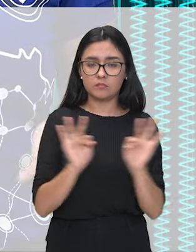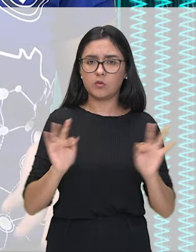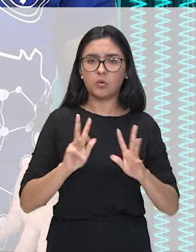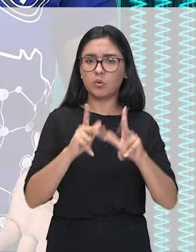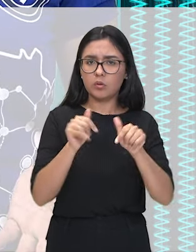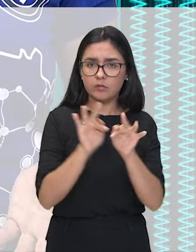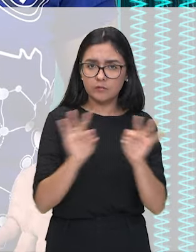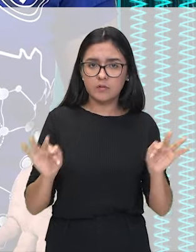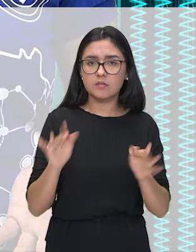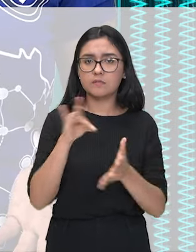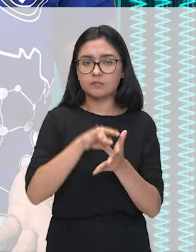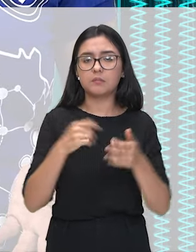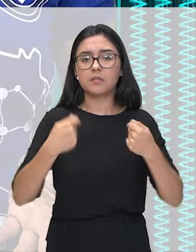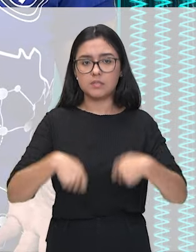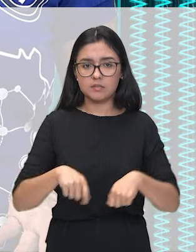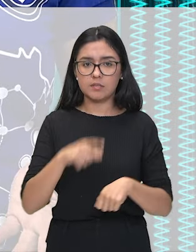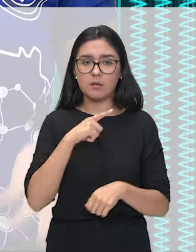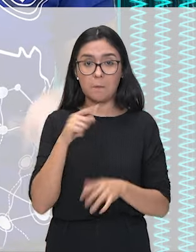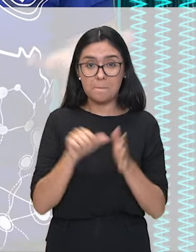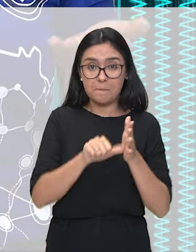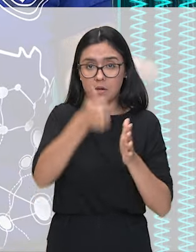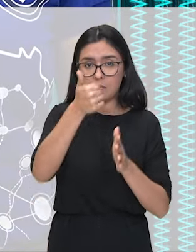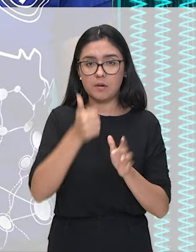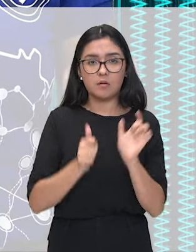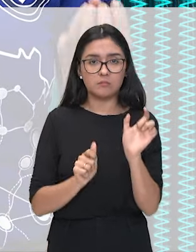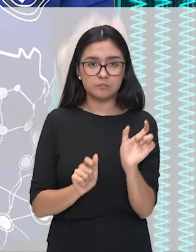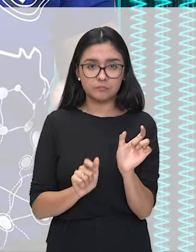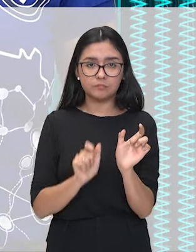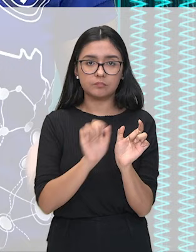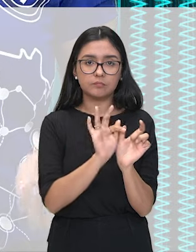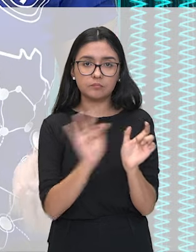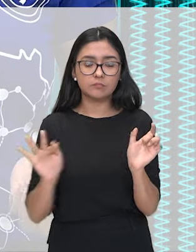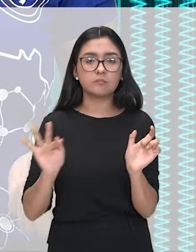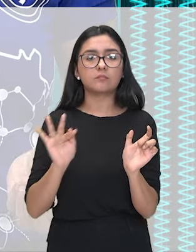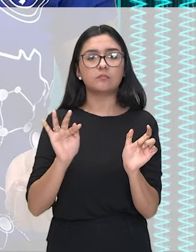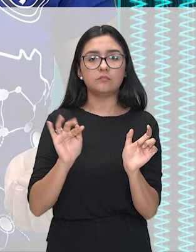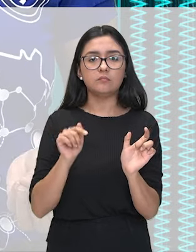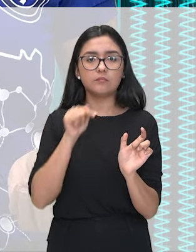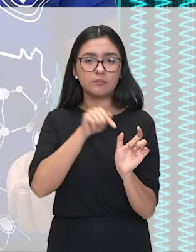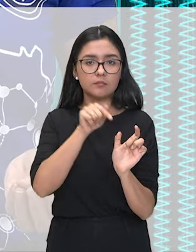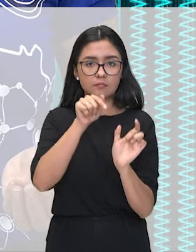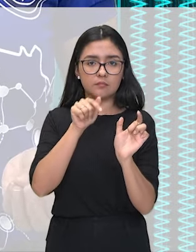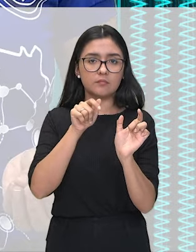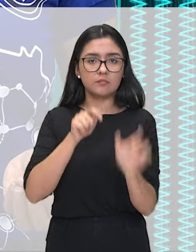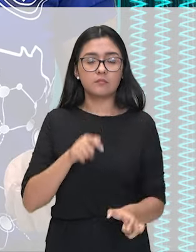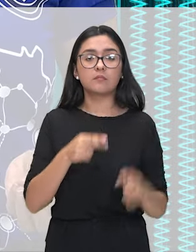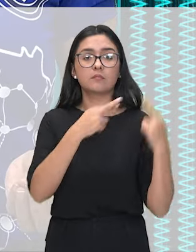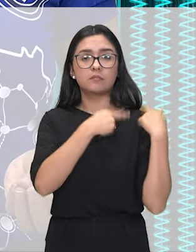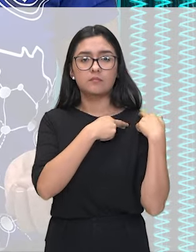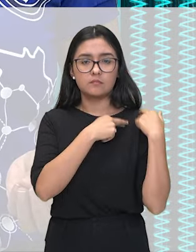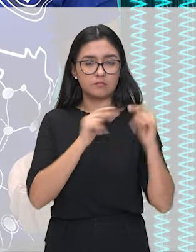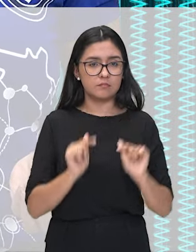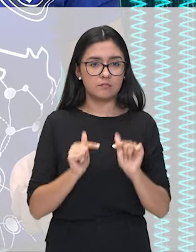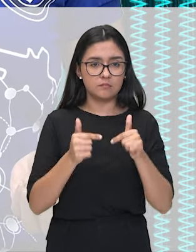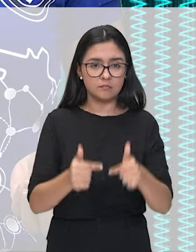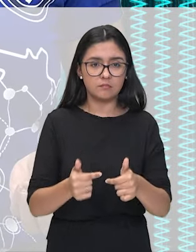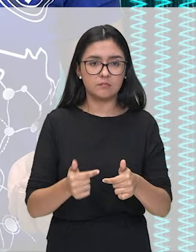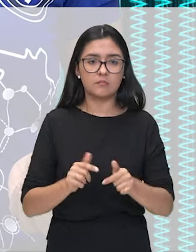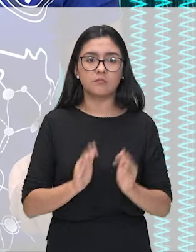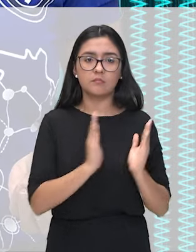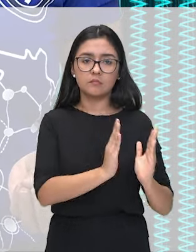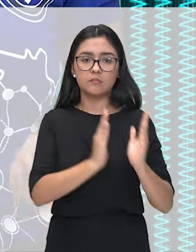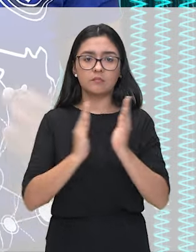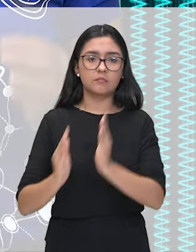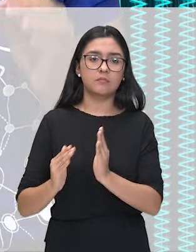afirmativa ele é sempre o primeiro elemento é a pessoa que vai praticar ação né depois quem vem past of